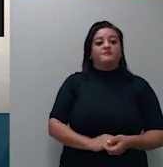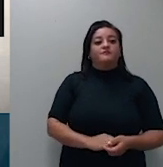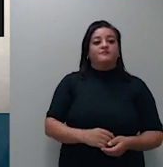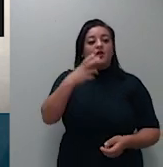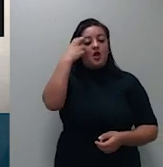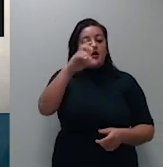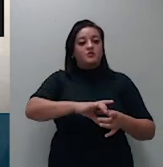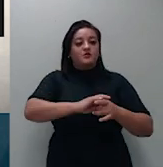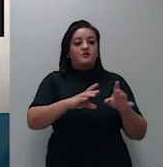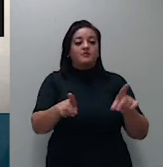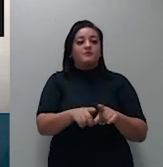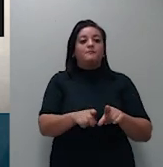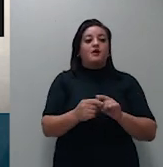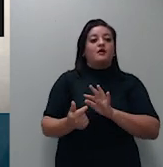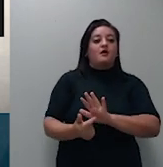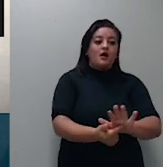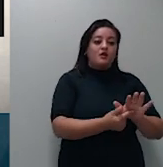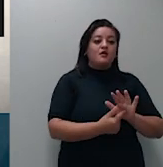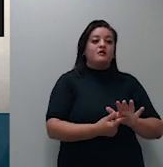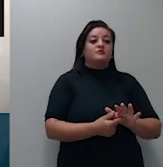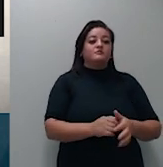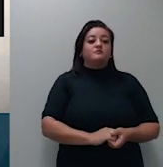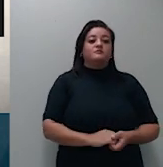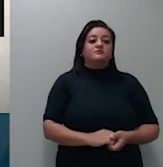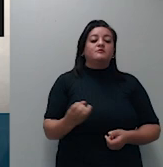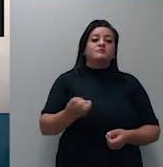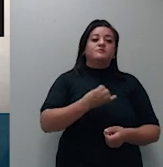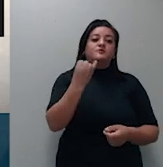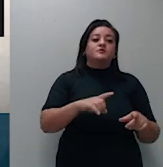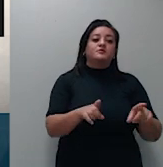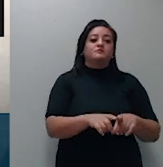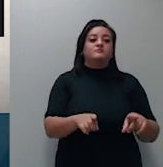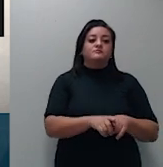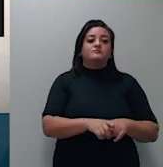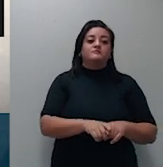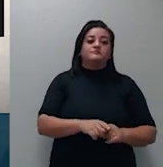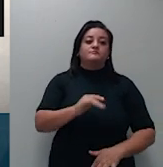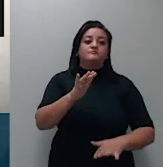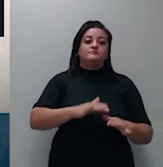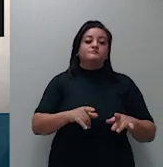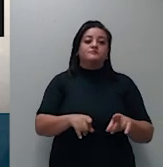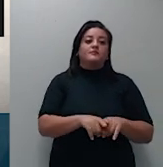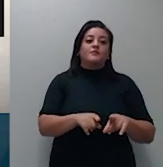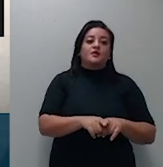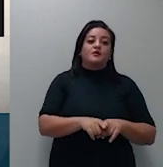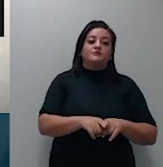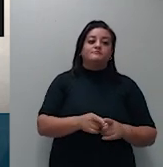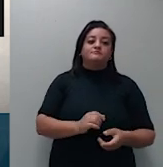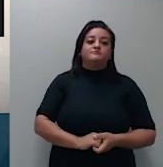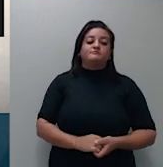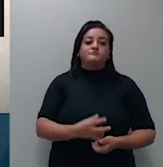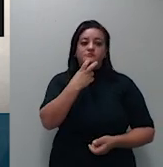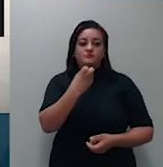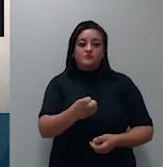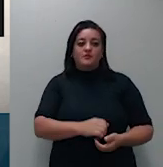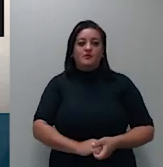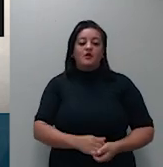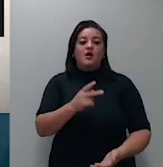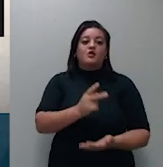demonstrada a imprescindibilidade da medida e identificada a